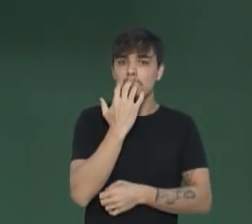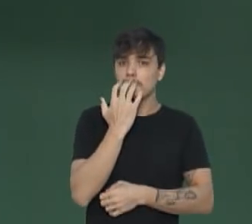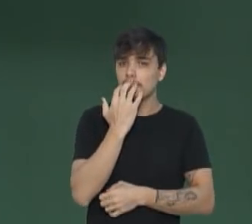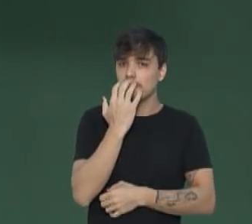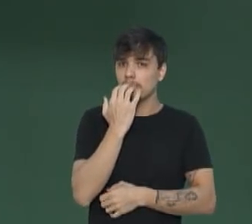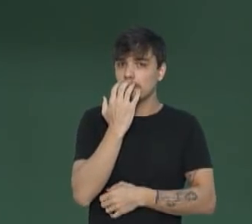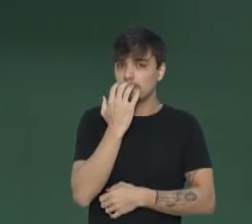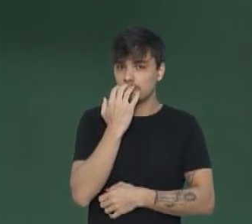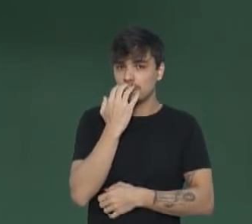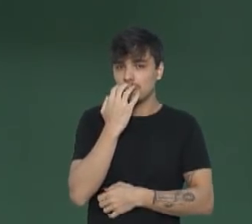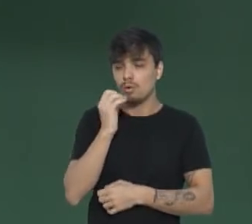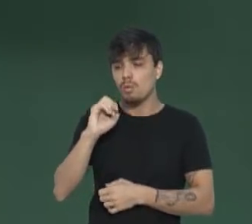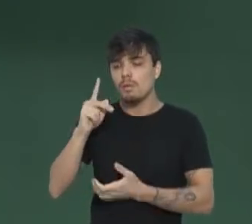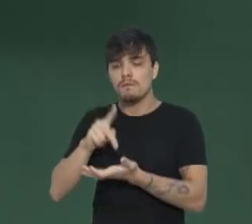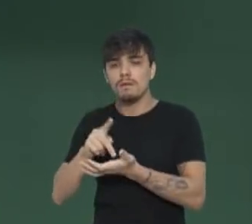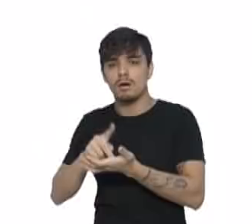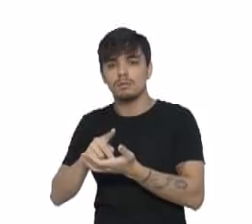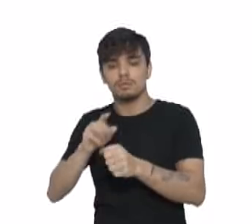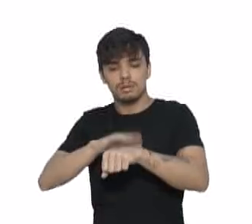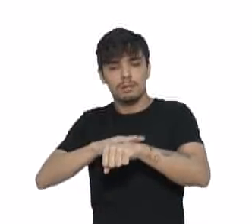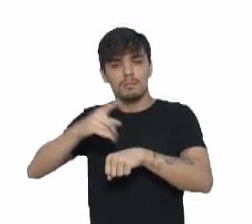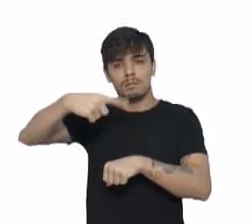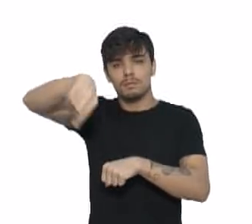para vocês pensarem, depois a gente volta.